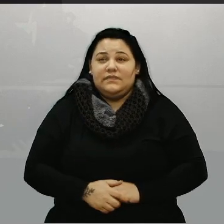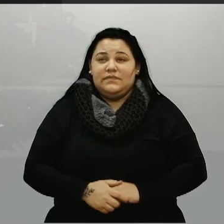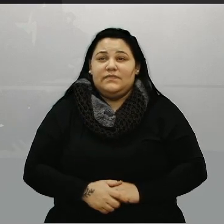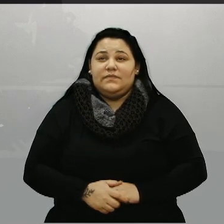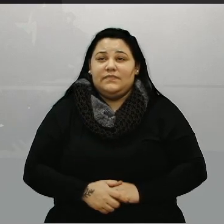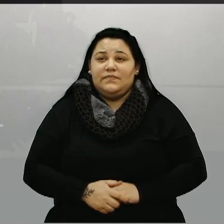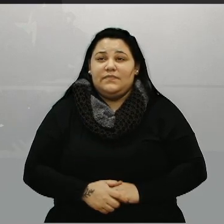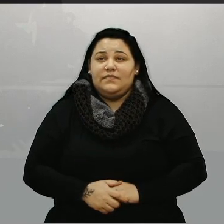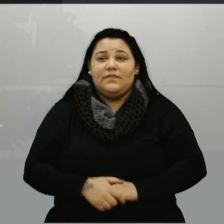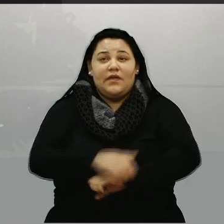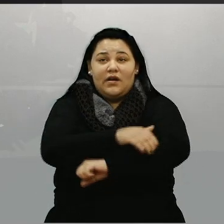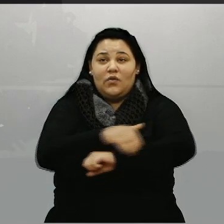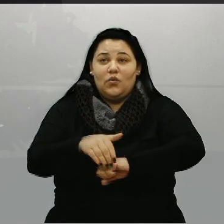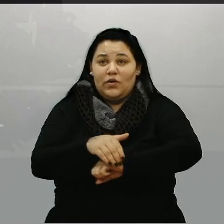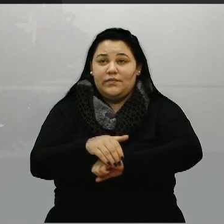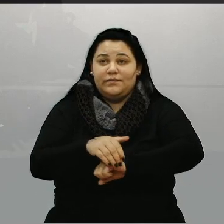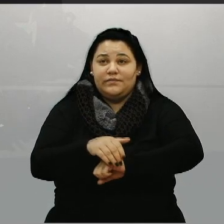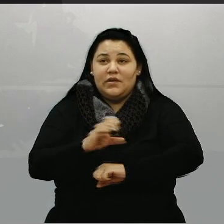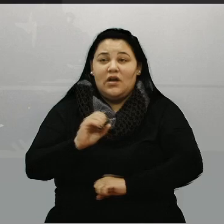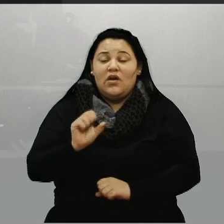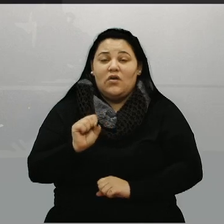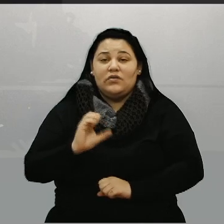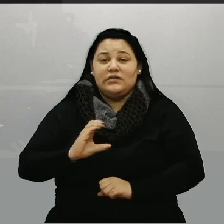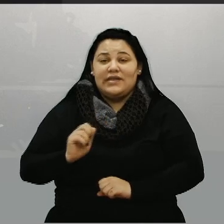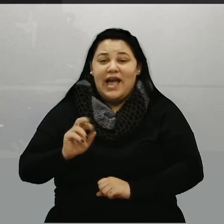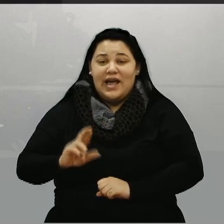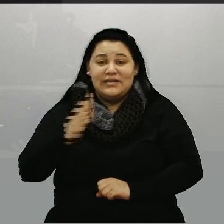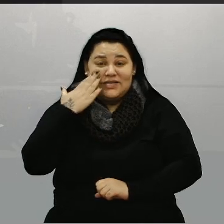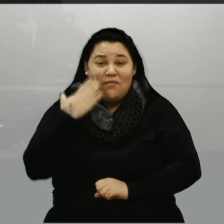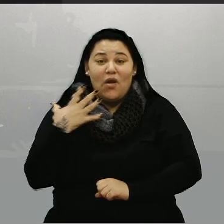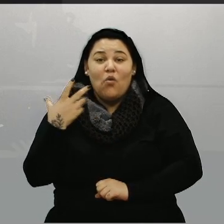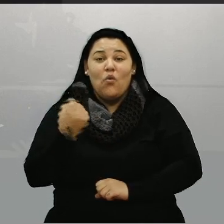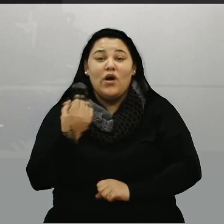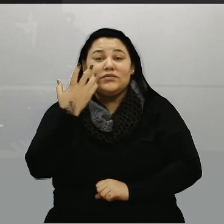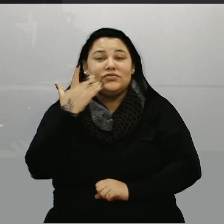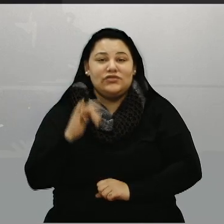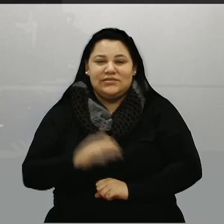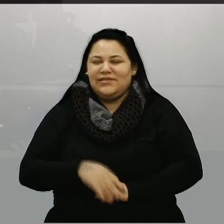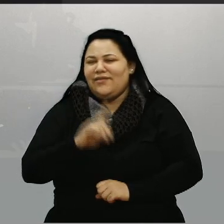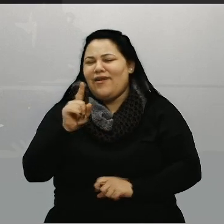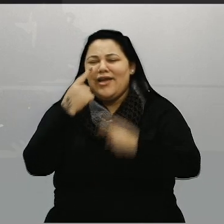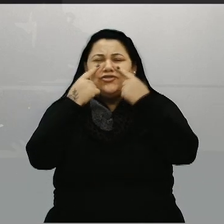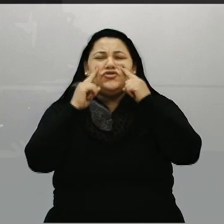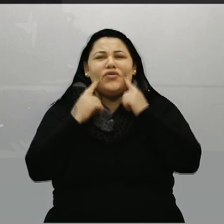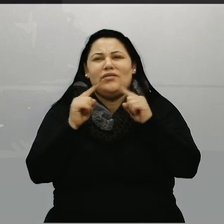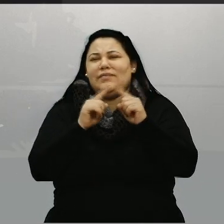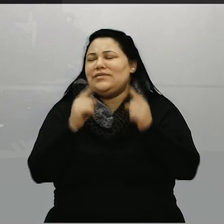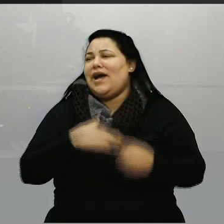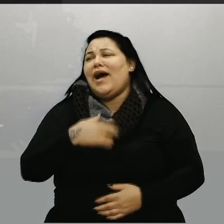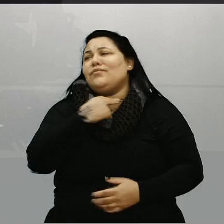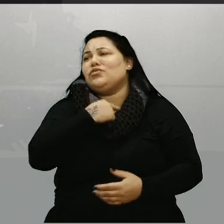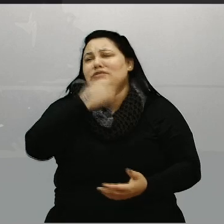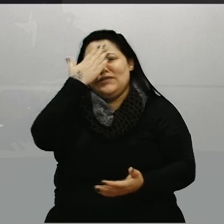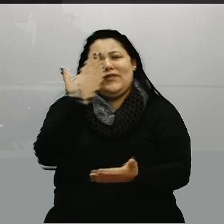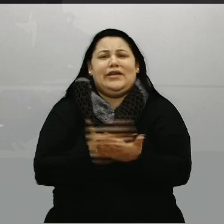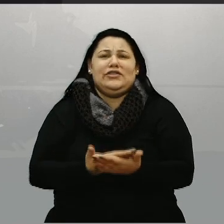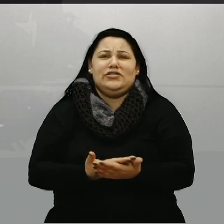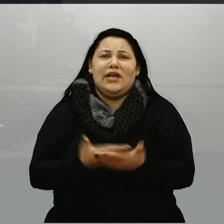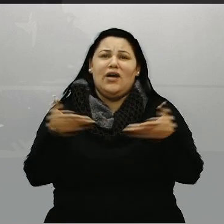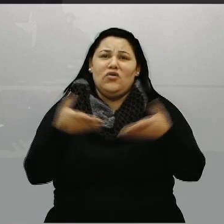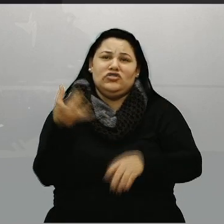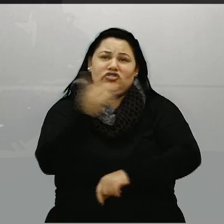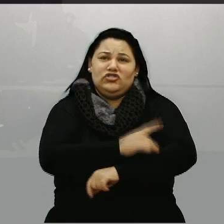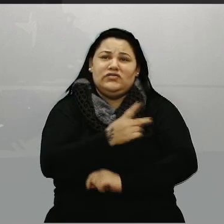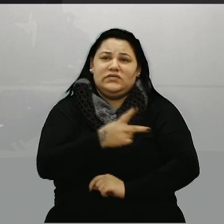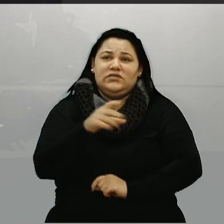rua Dr. Oscar Serafini, que eu vou lá, sabe há quantos dias, pessoal, não é choro aqui, mas não dá para acreditar. Hoje é dia